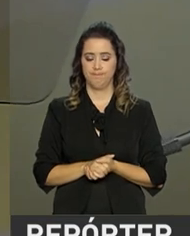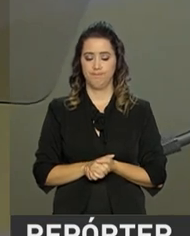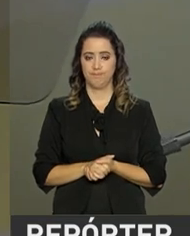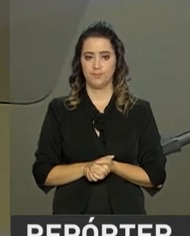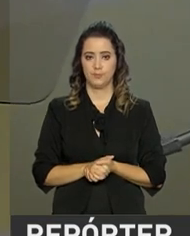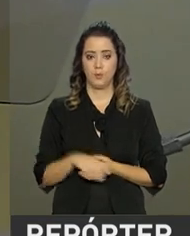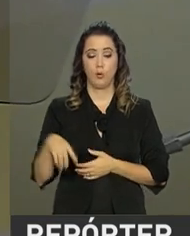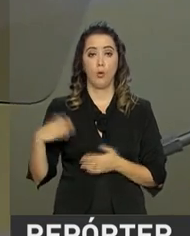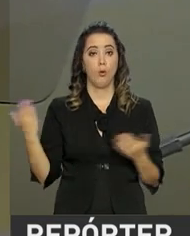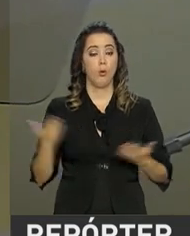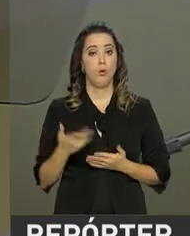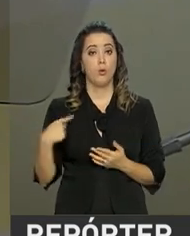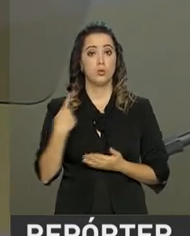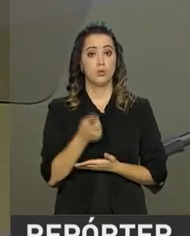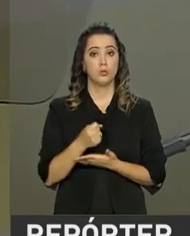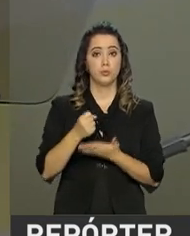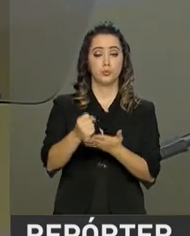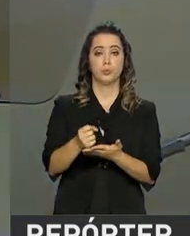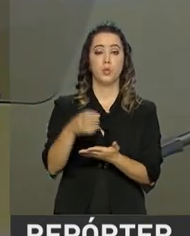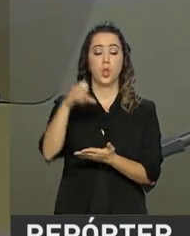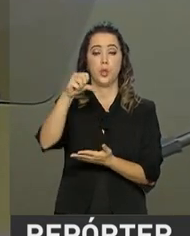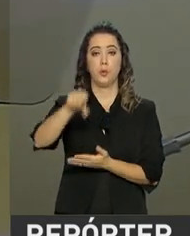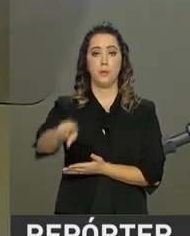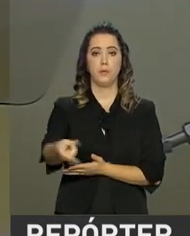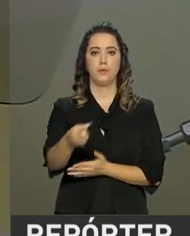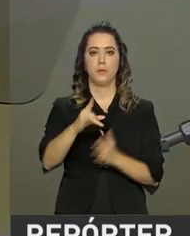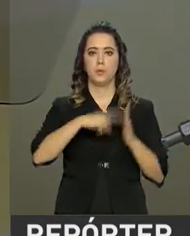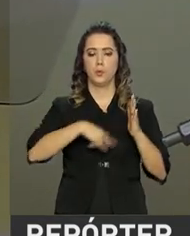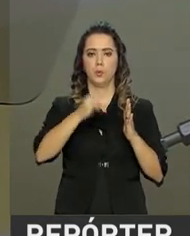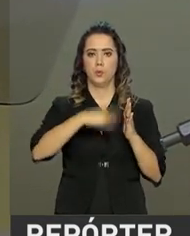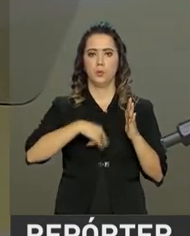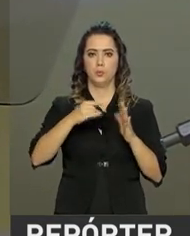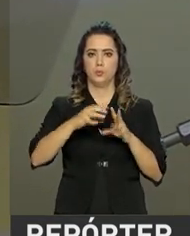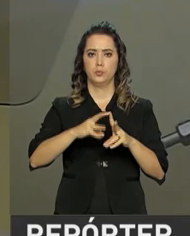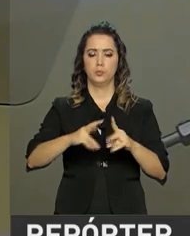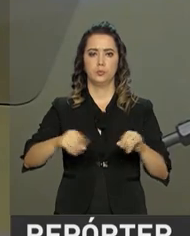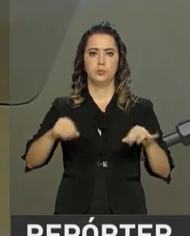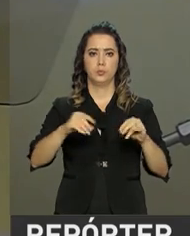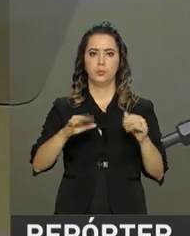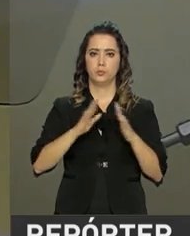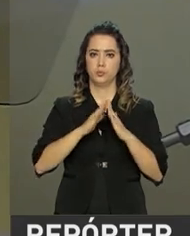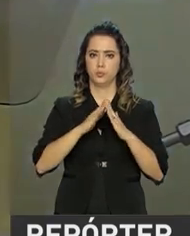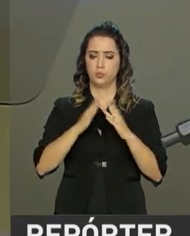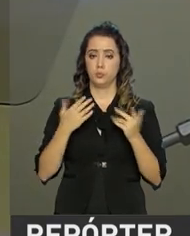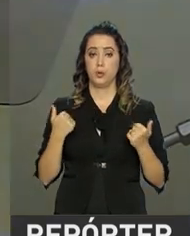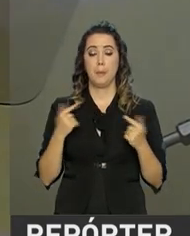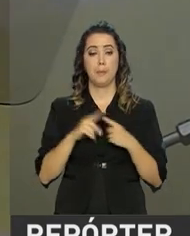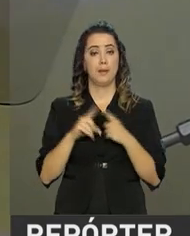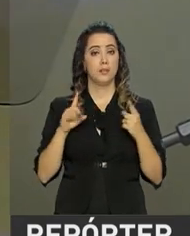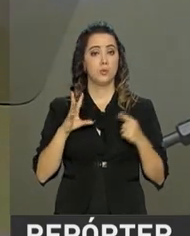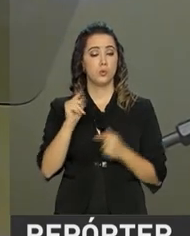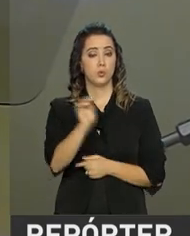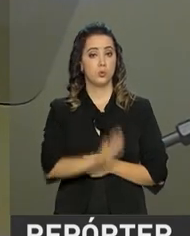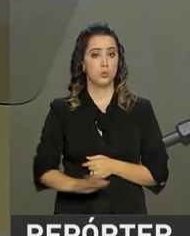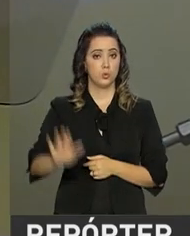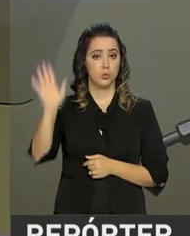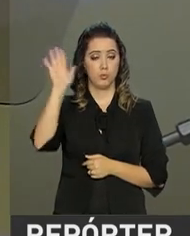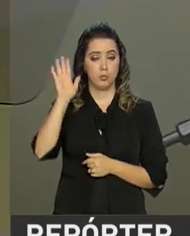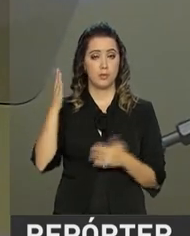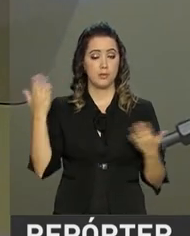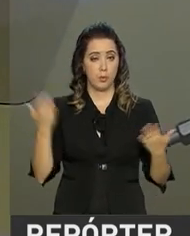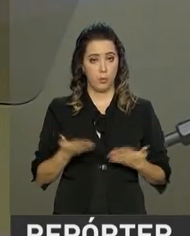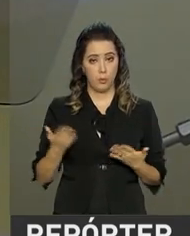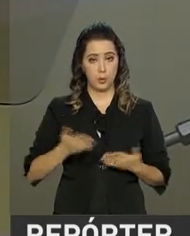Hoje, nós estamos entregando aqui cerca de 9 mil títulos de regularização fundiária. Mas no Brasil todo, e neste